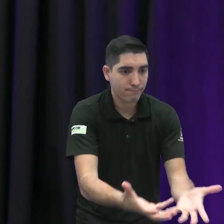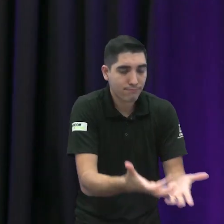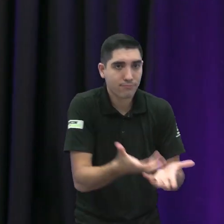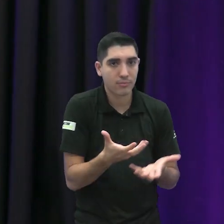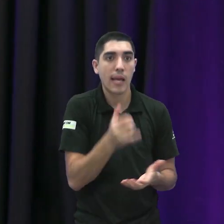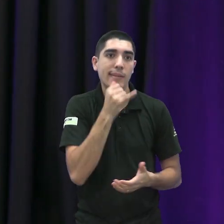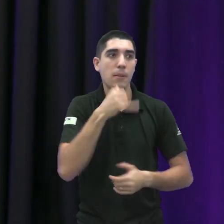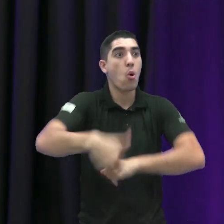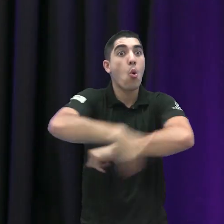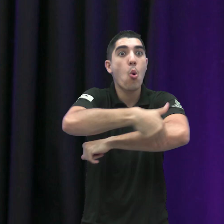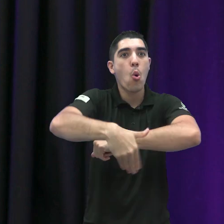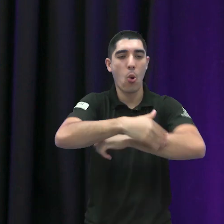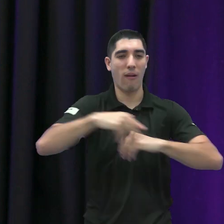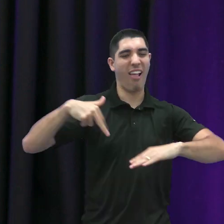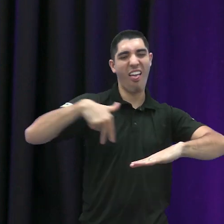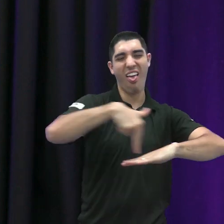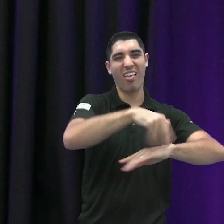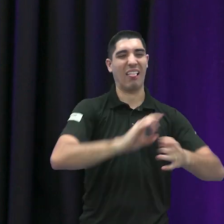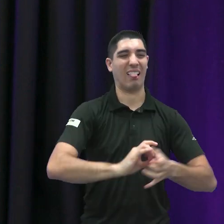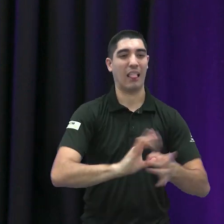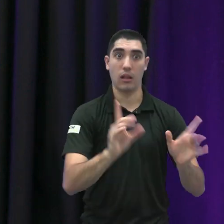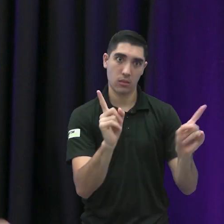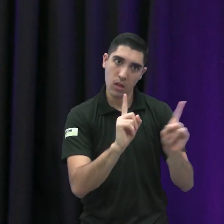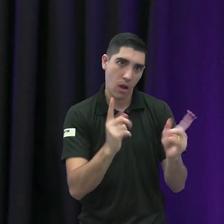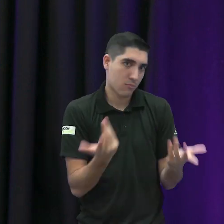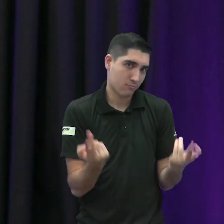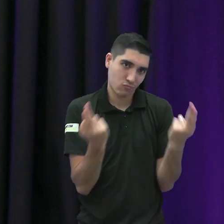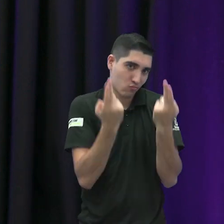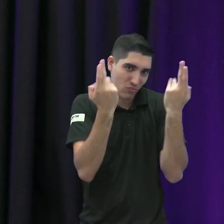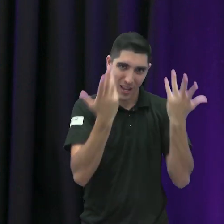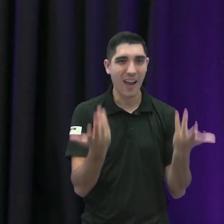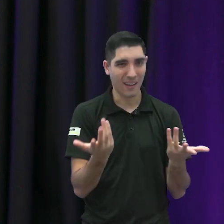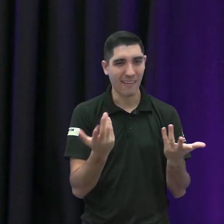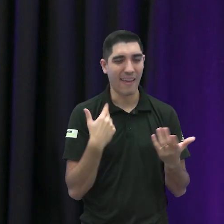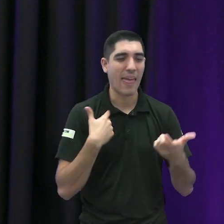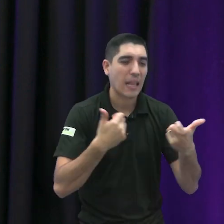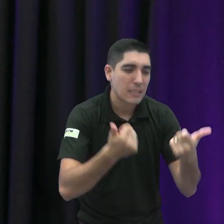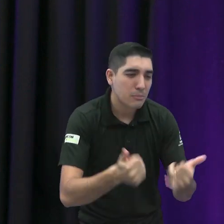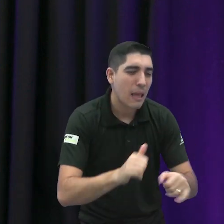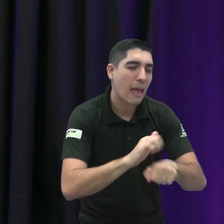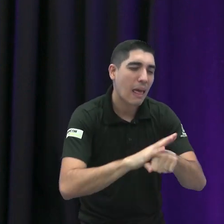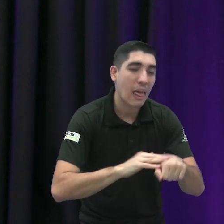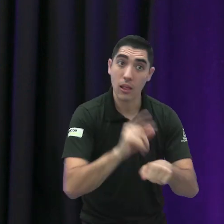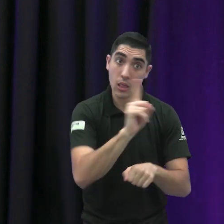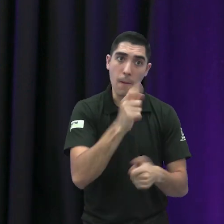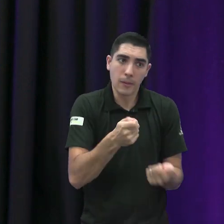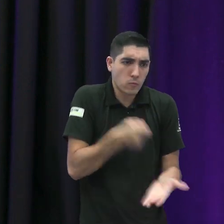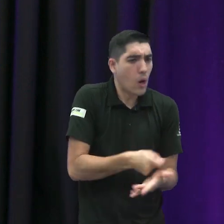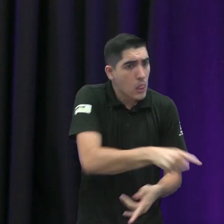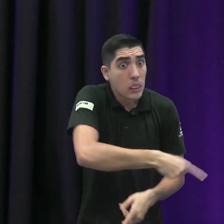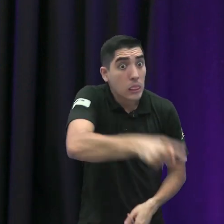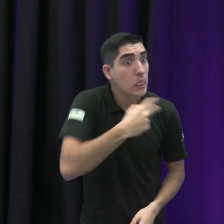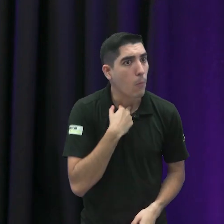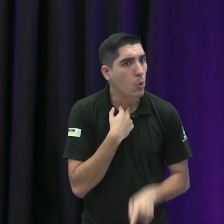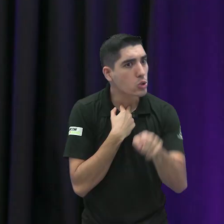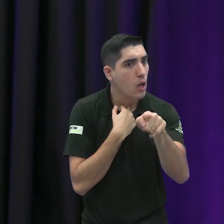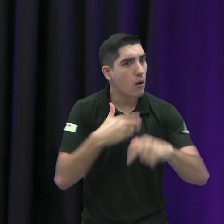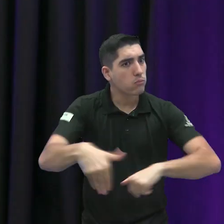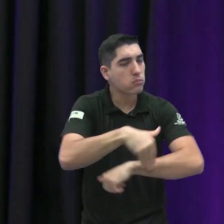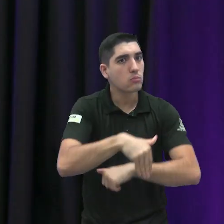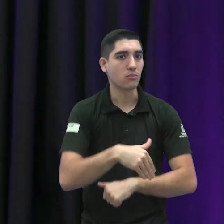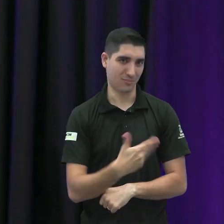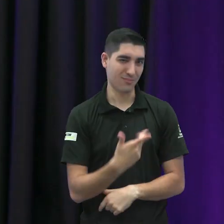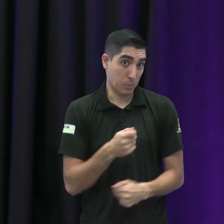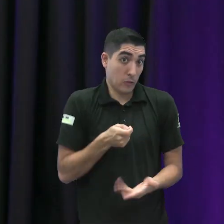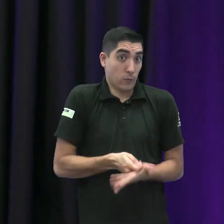que vai atravessar a rua, não dá tempo de ficar explicando e educando com gentileza ali naquela hora, eu tenho que ser firme. Isso.